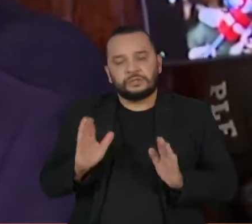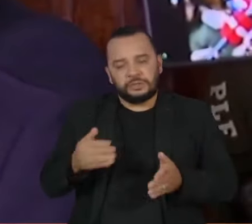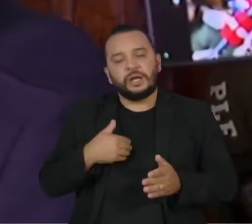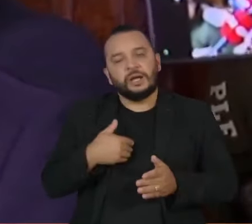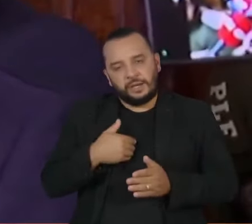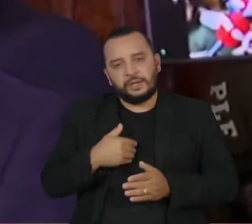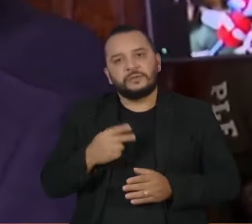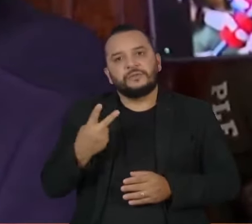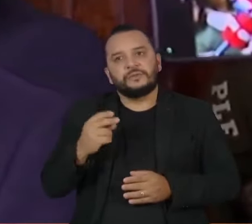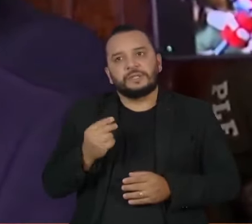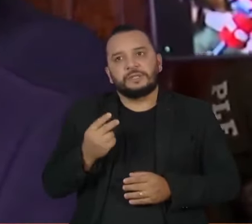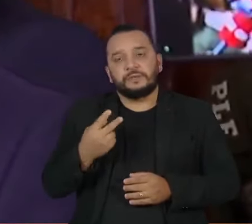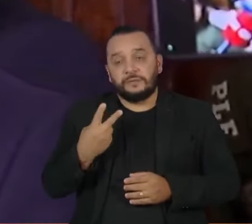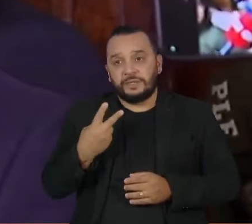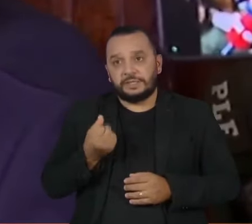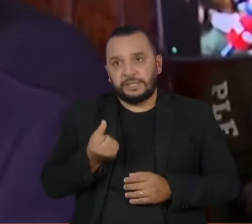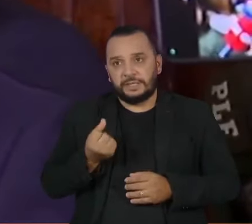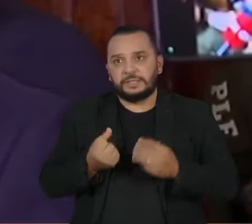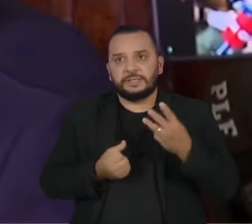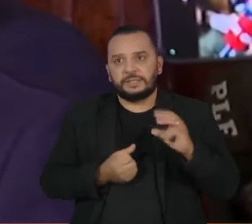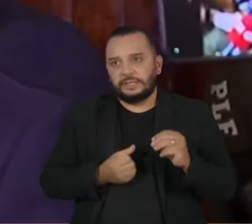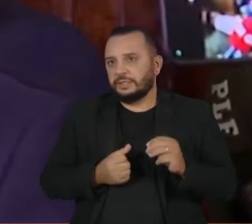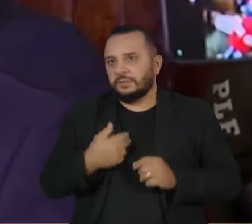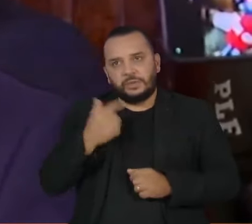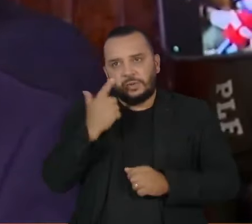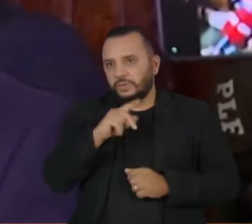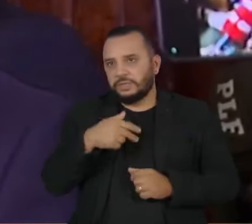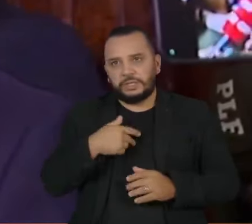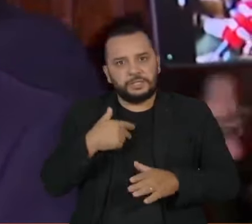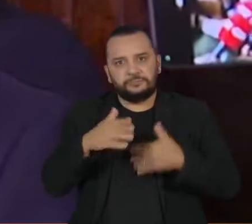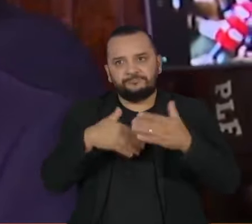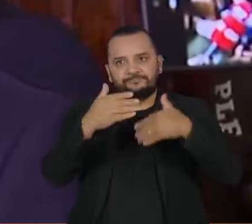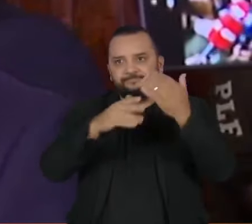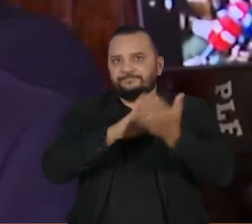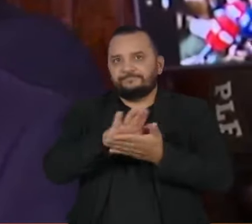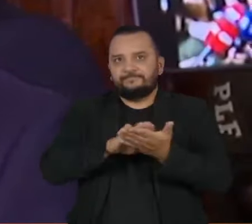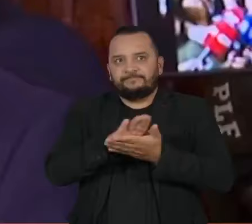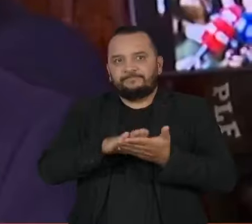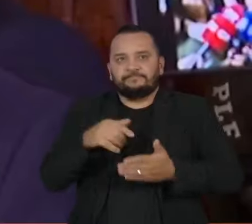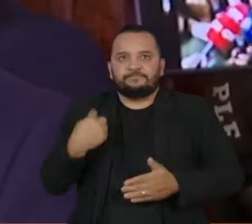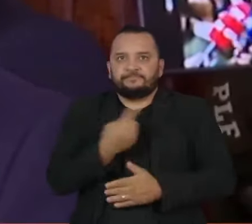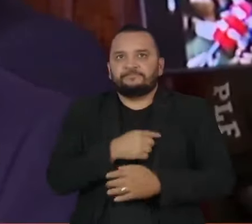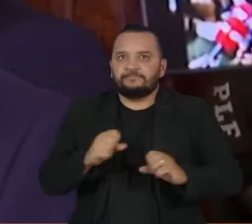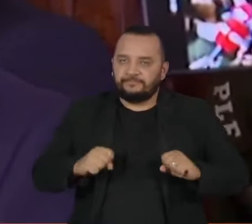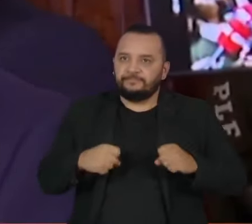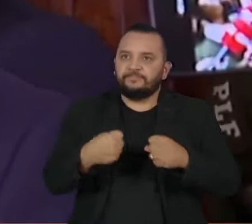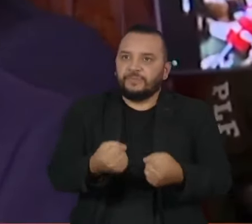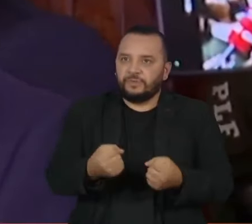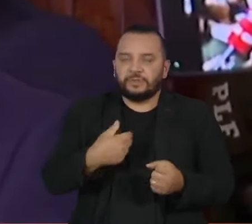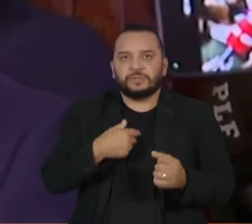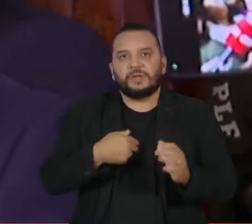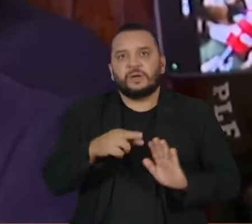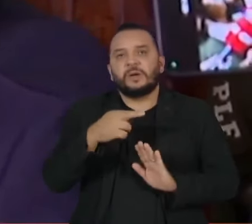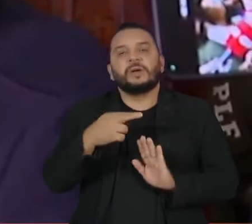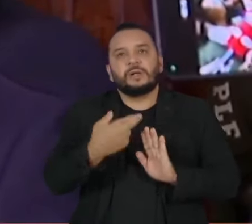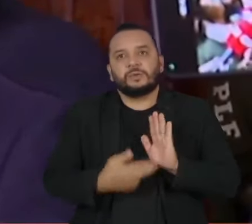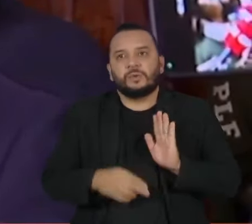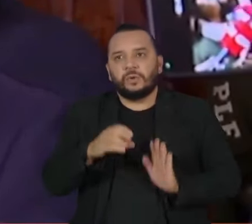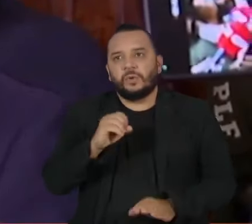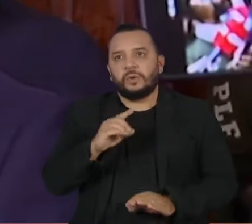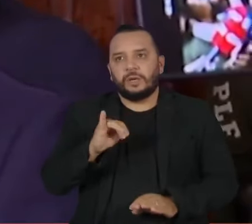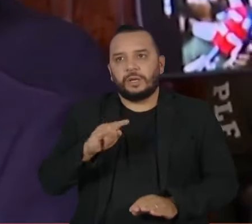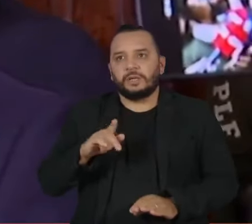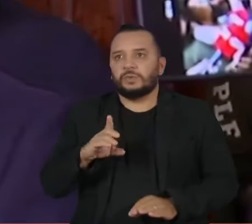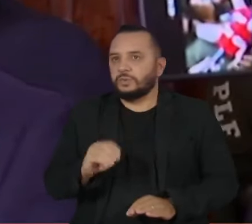fadado não ir a canto nenhum por mais esforço por mais consideração que a gente tenha ao relator orl por mais esforço que a gente tenha